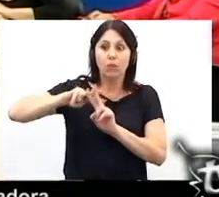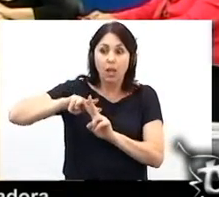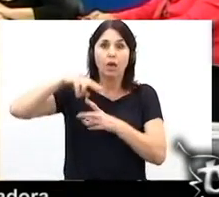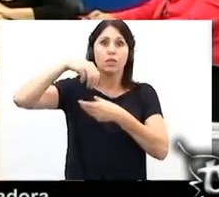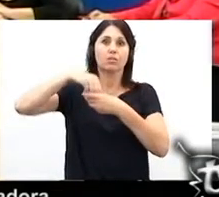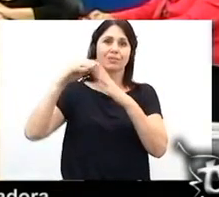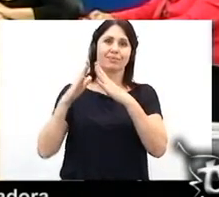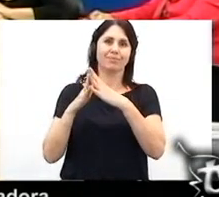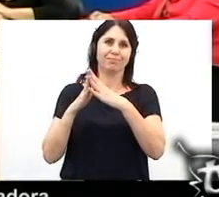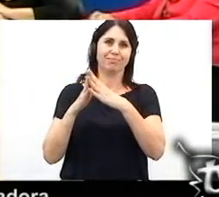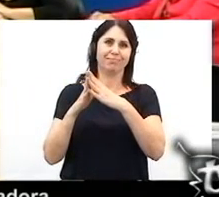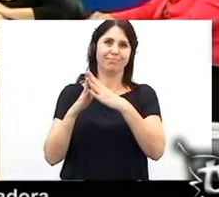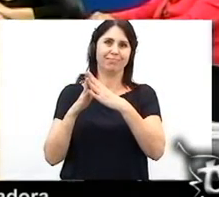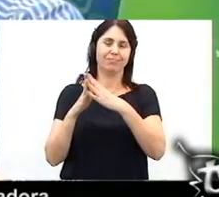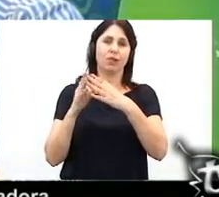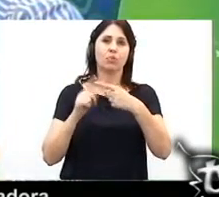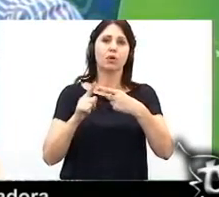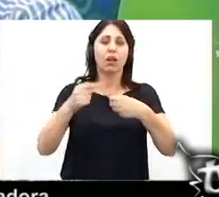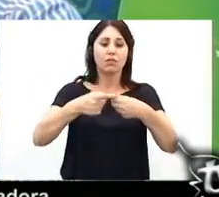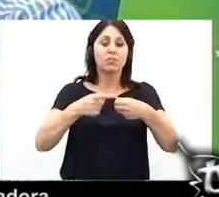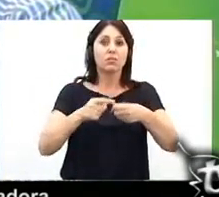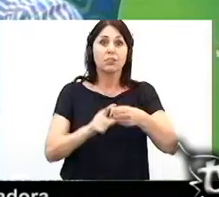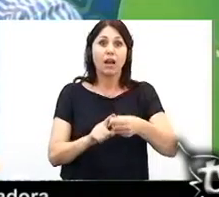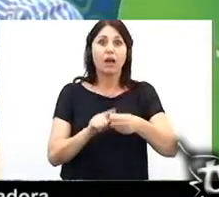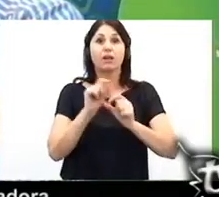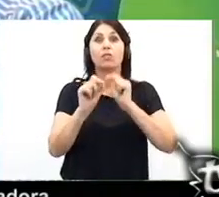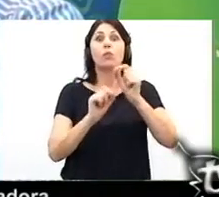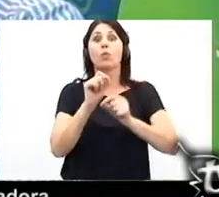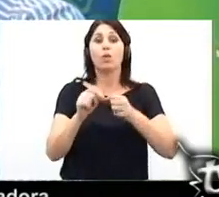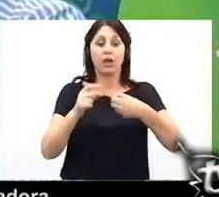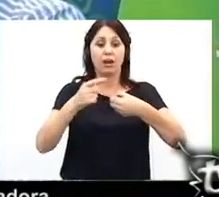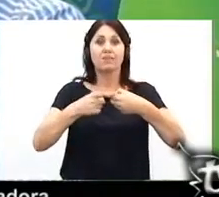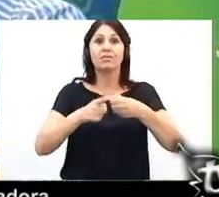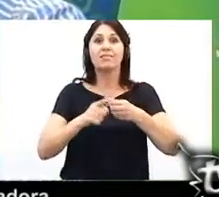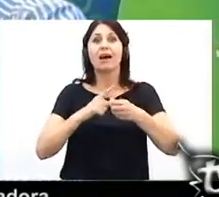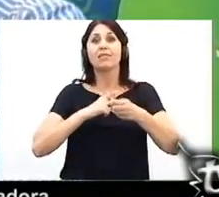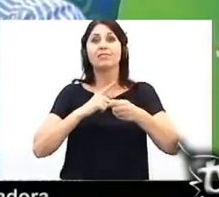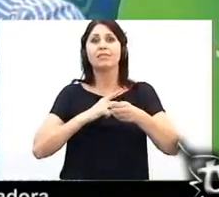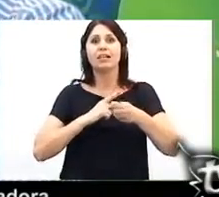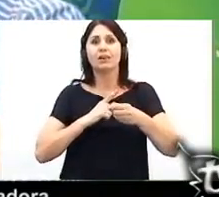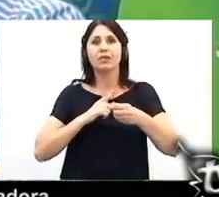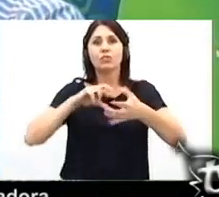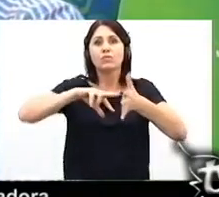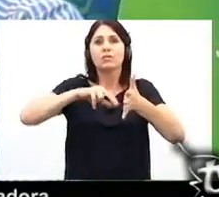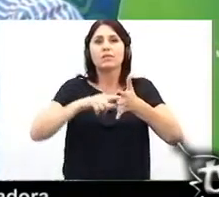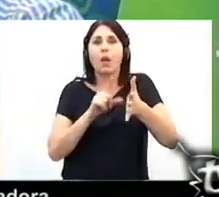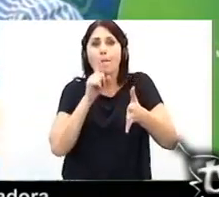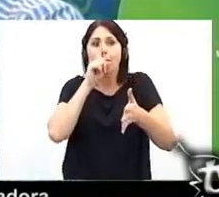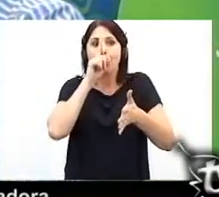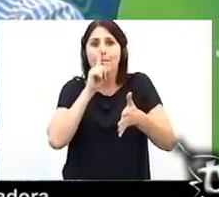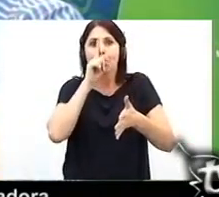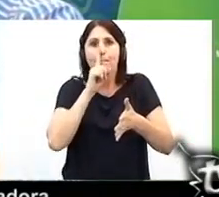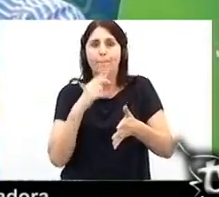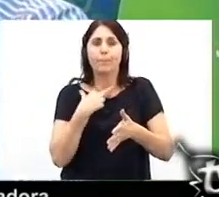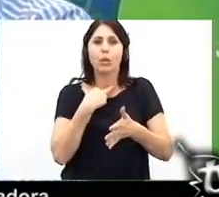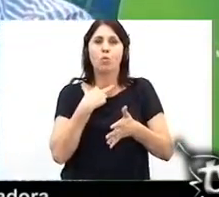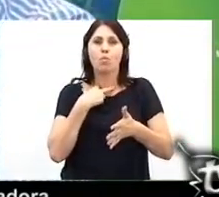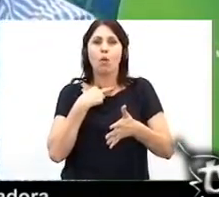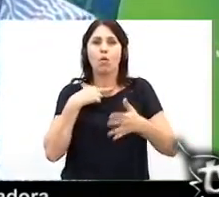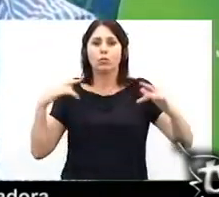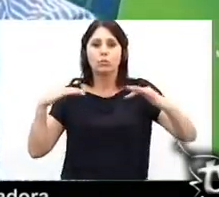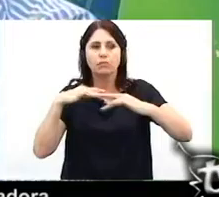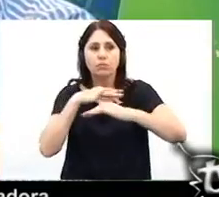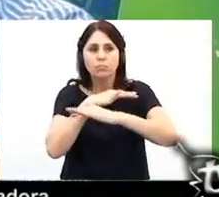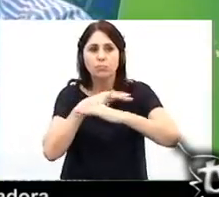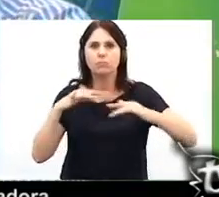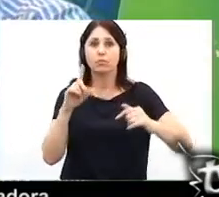dívida muito forte na nossa sociedade. Outra tragédia é a negação das ruas para as crianças. Né? Quer dizer, as crianças cada vez mais sitiadas dentro de casa, cada